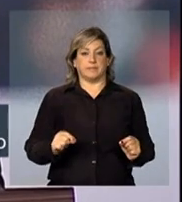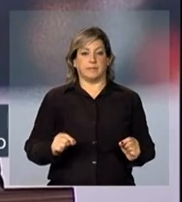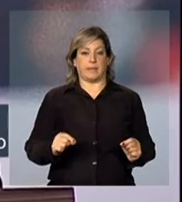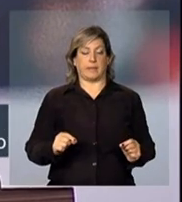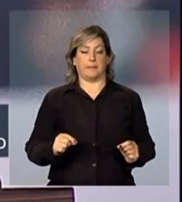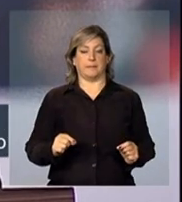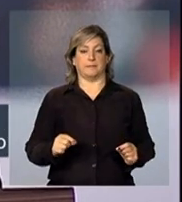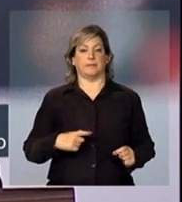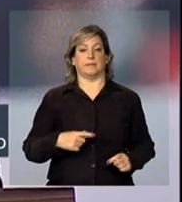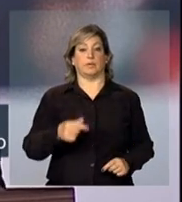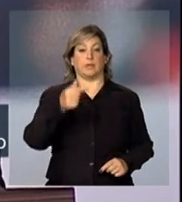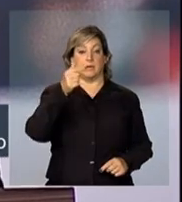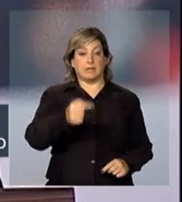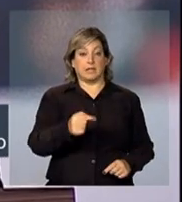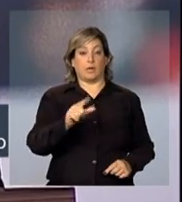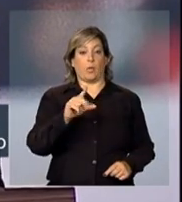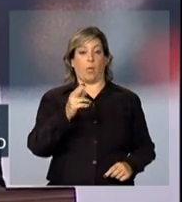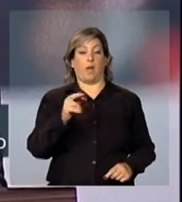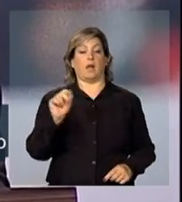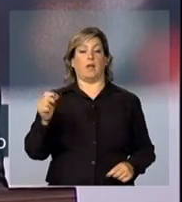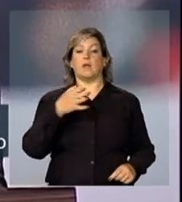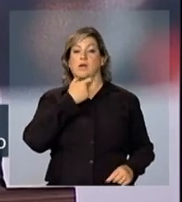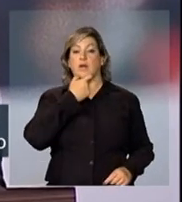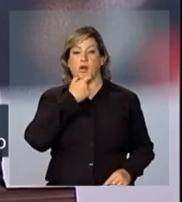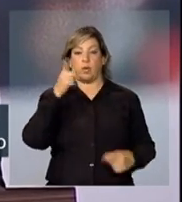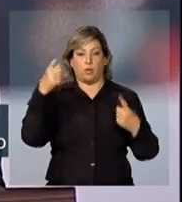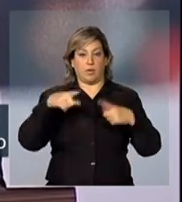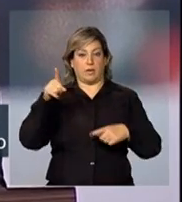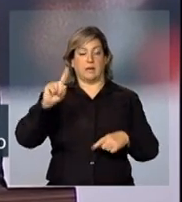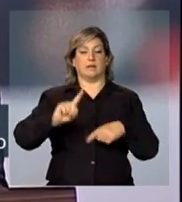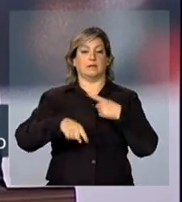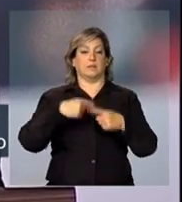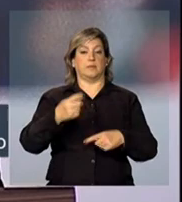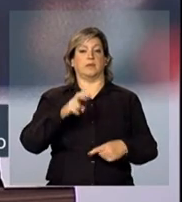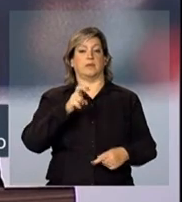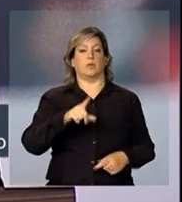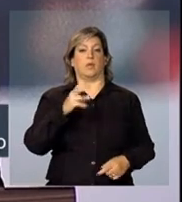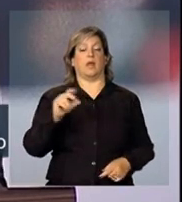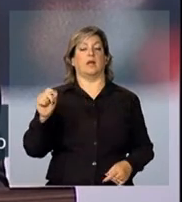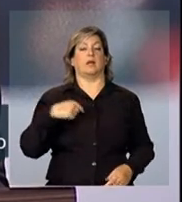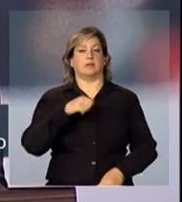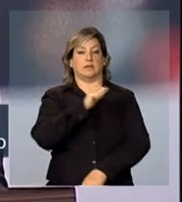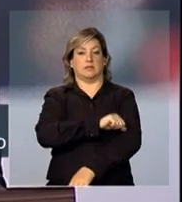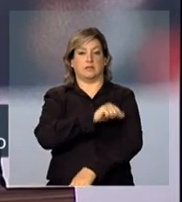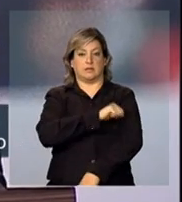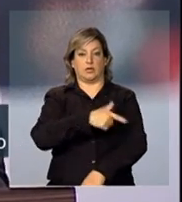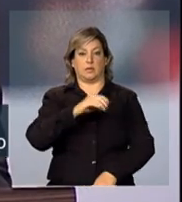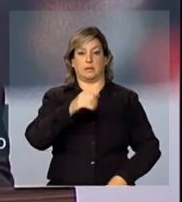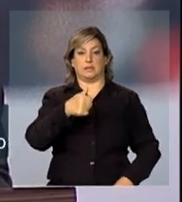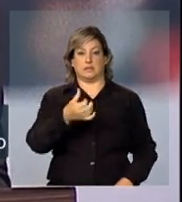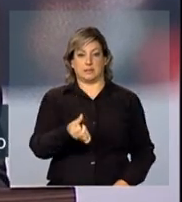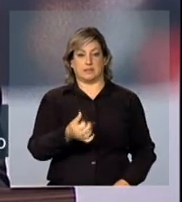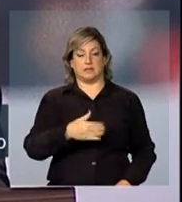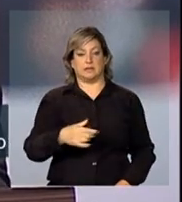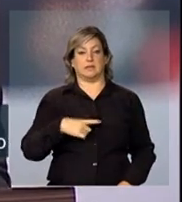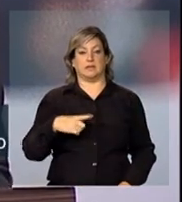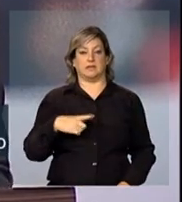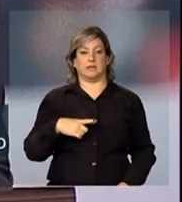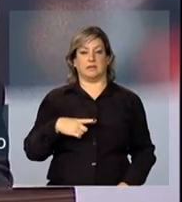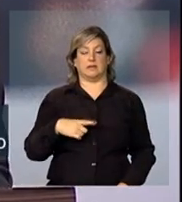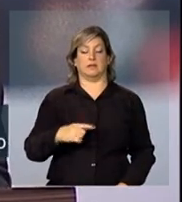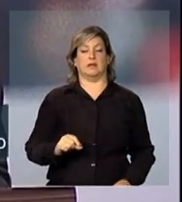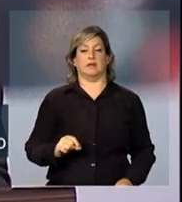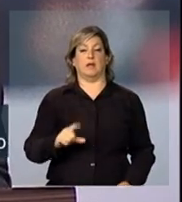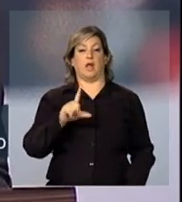o 7º lugar em Londres e o quinto lugar do Rio de janeiro-2016 em Londres nossa